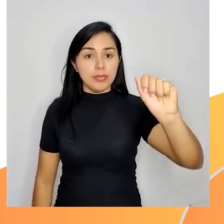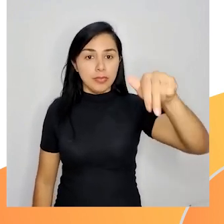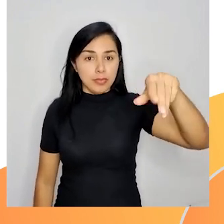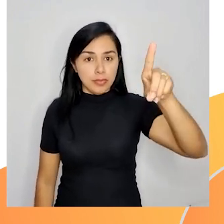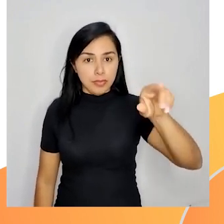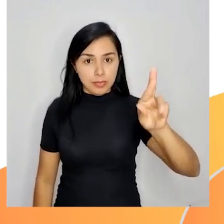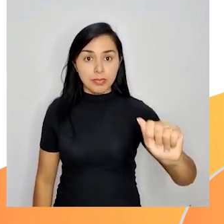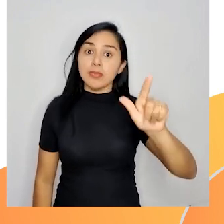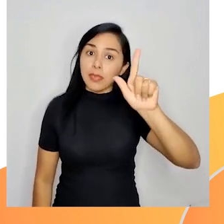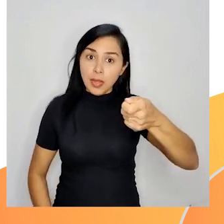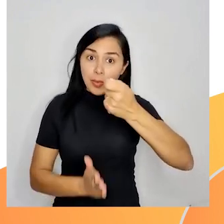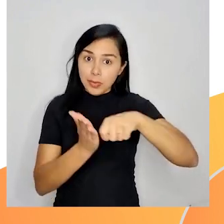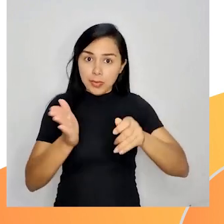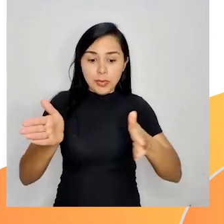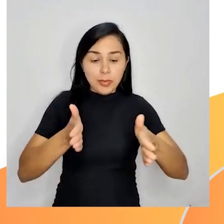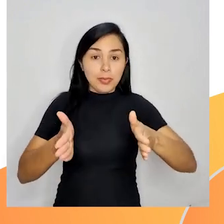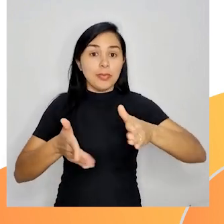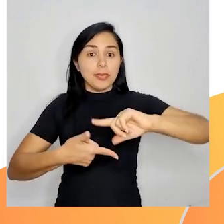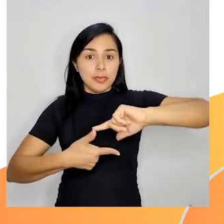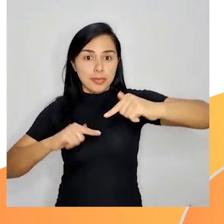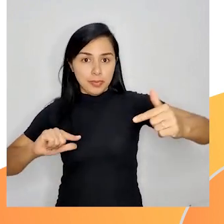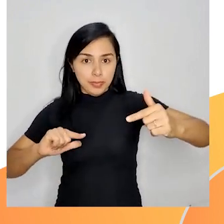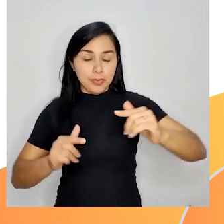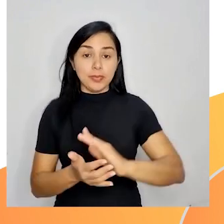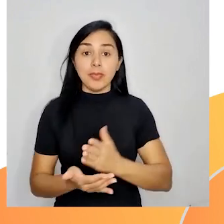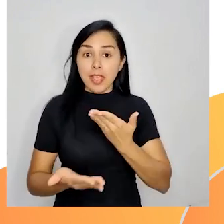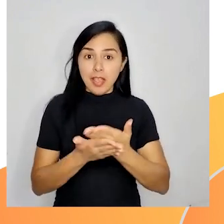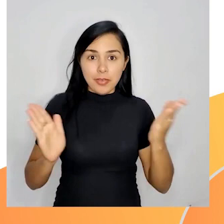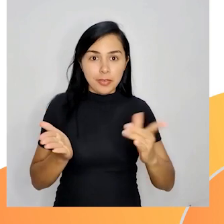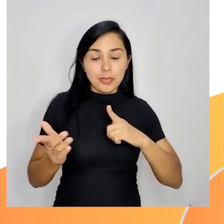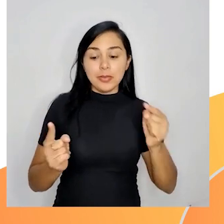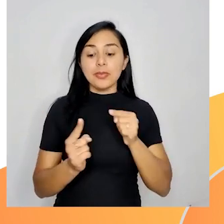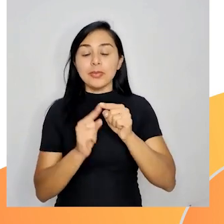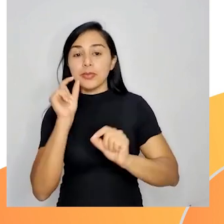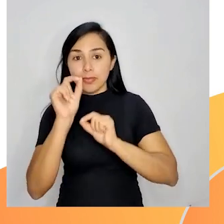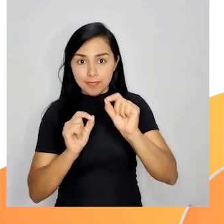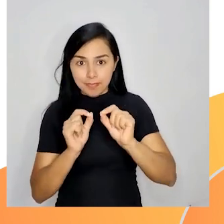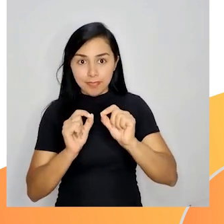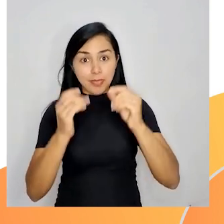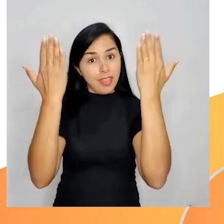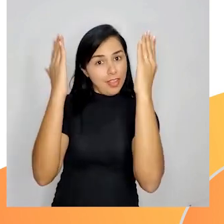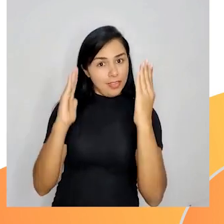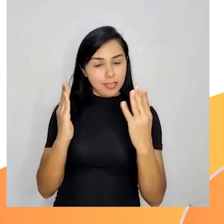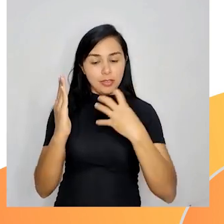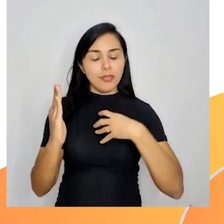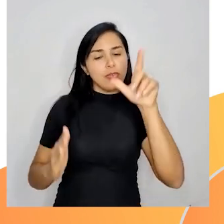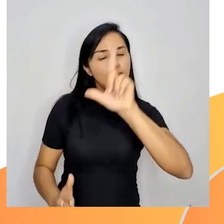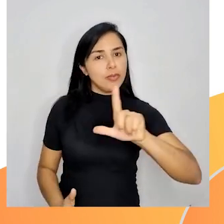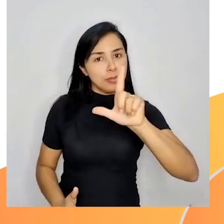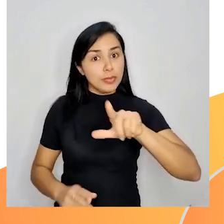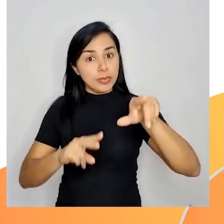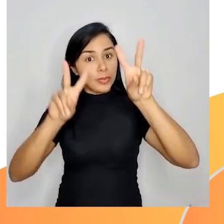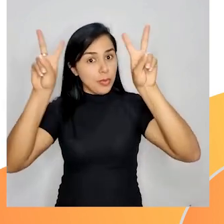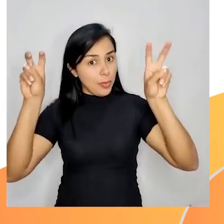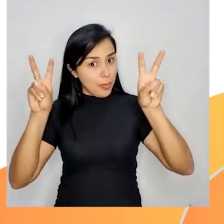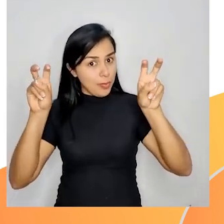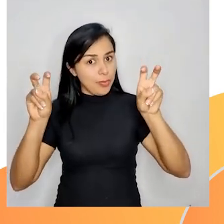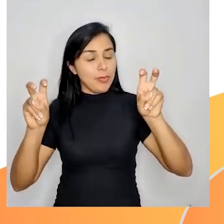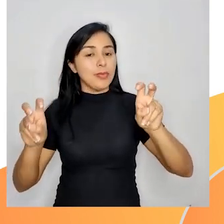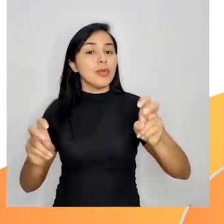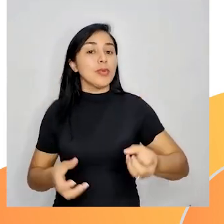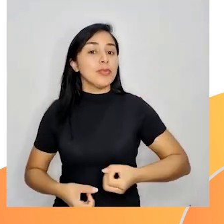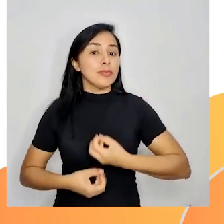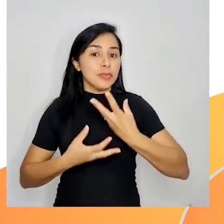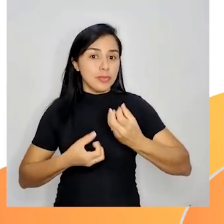Objetivos: analisar de forma literária os poemas Meninos Carvoeiros e o Bicho, de Manuel